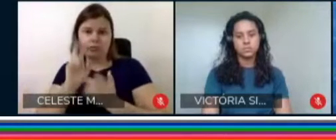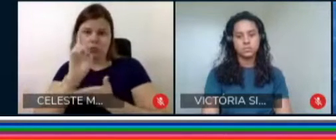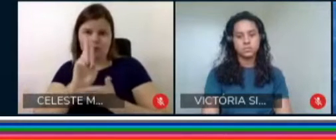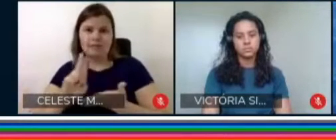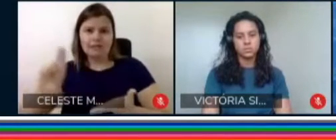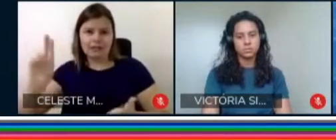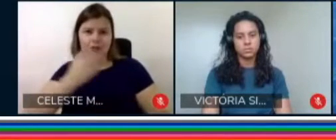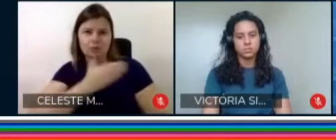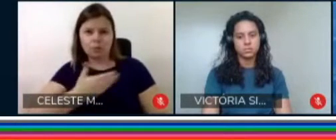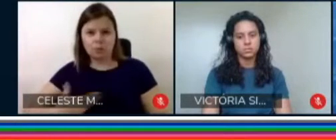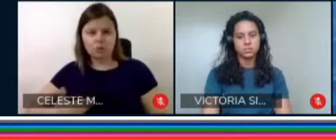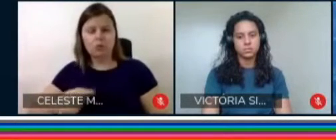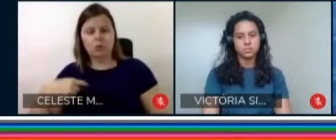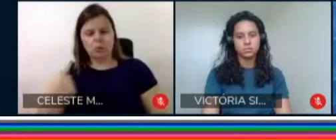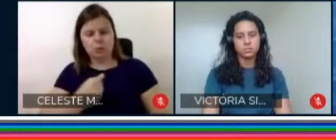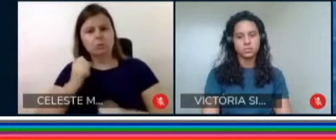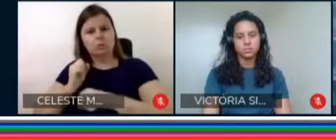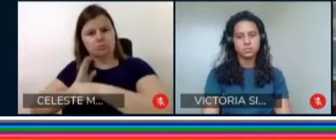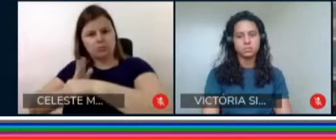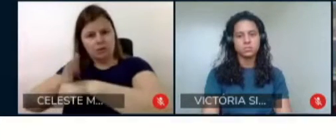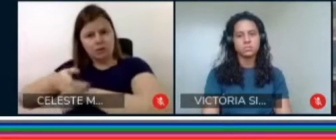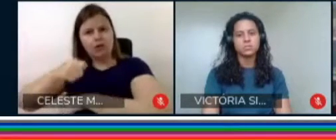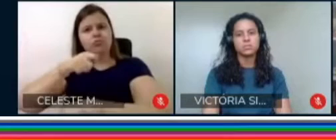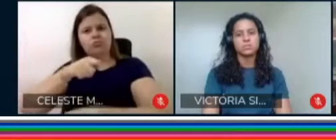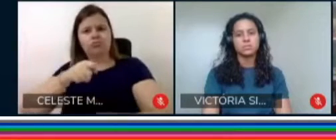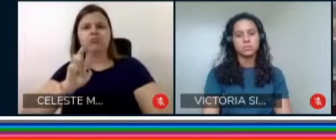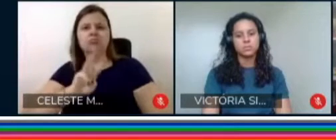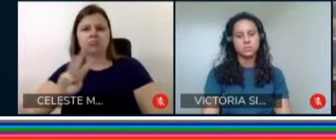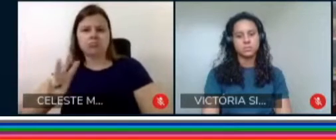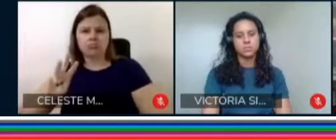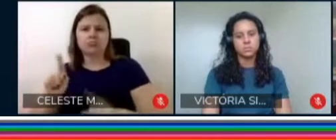né? A gente tem acesso a esse portal.